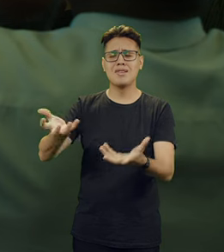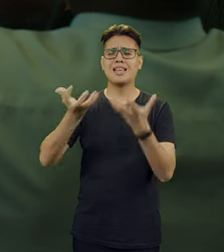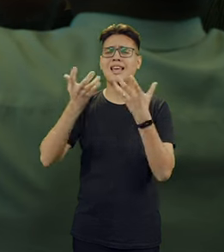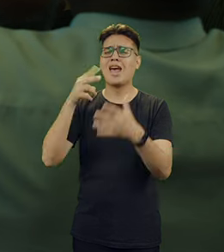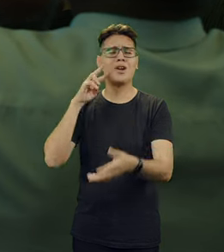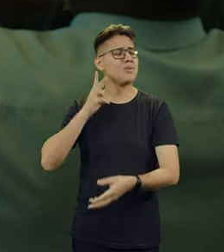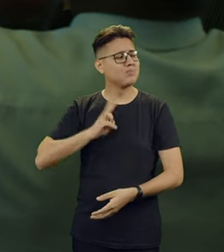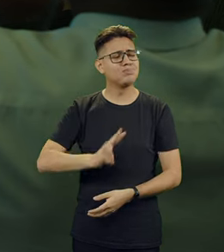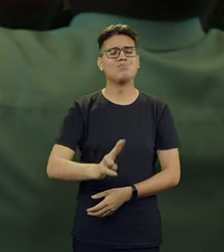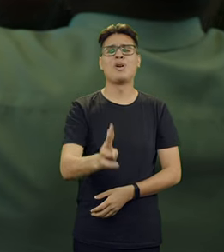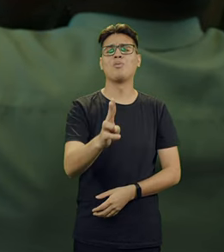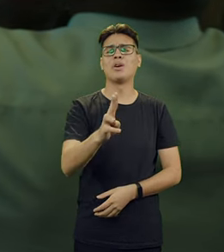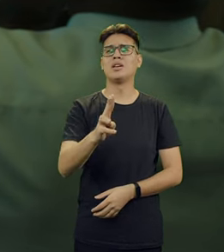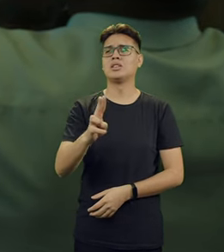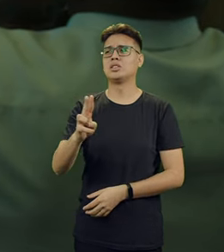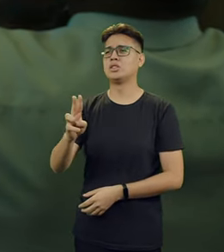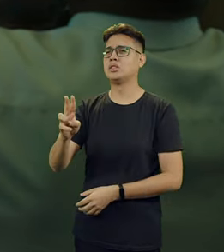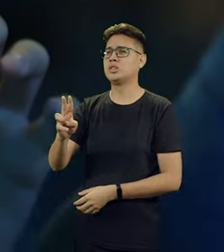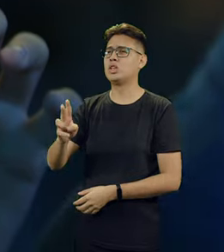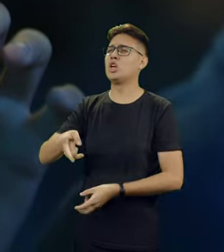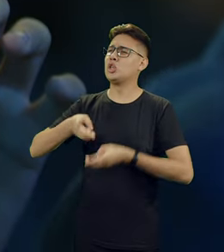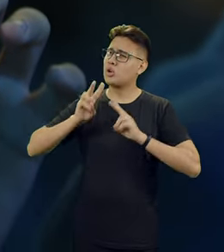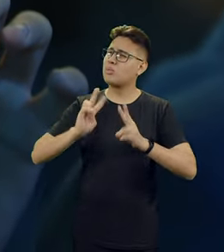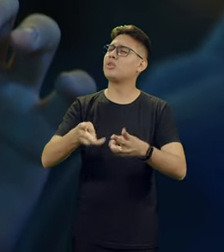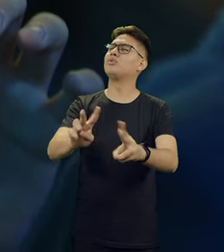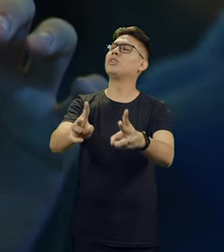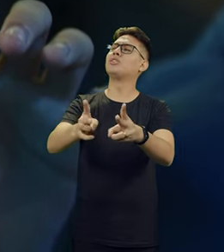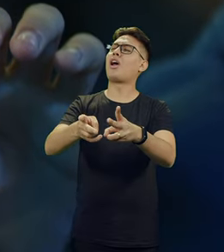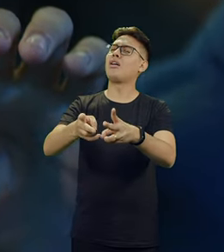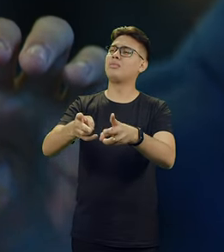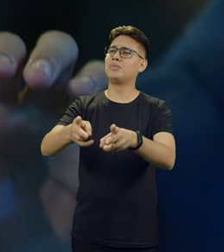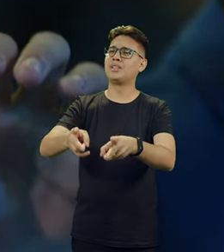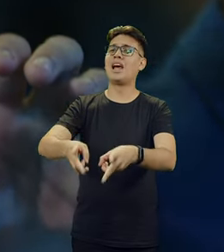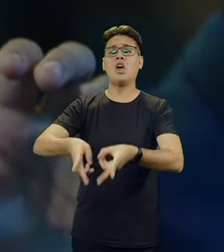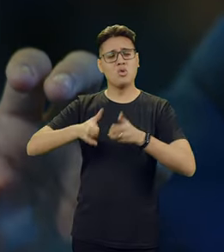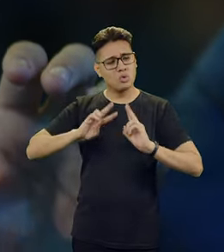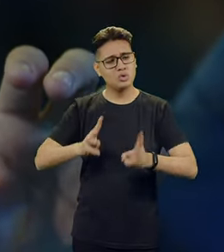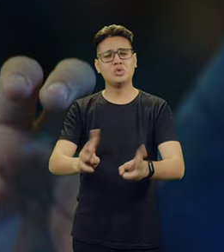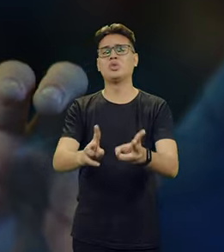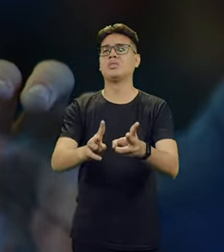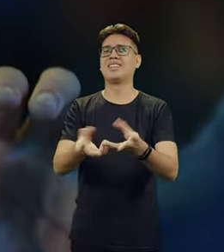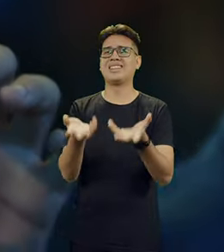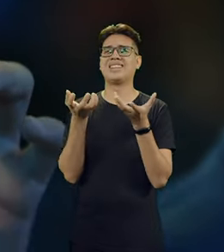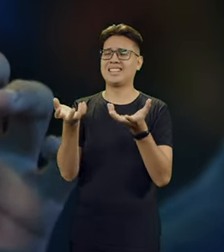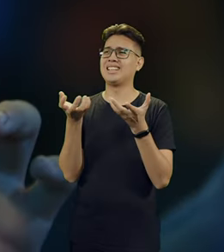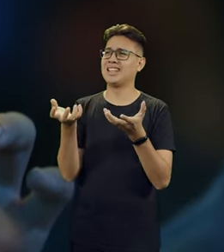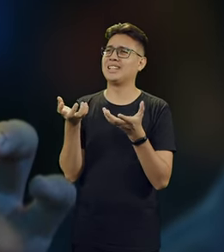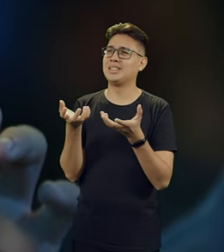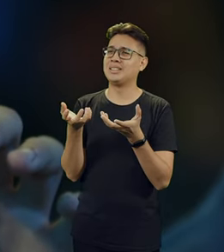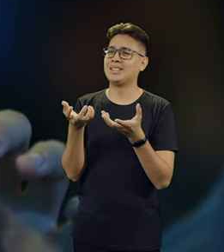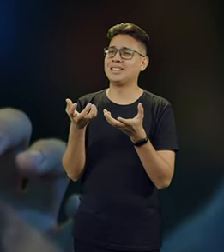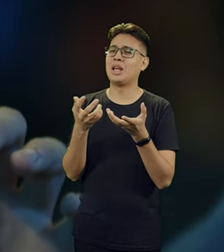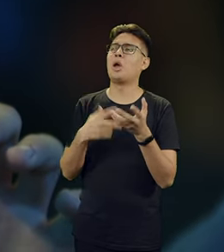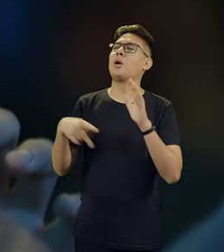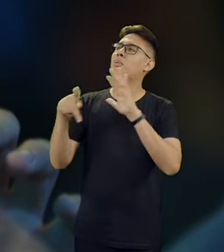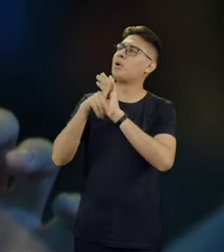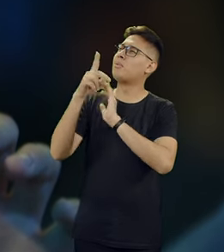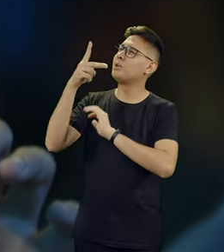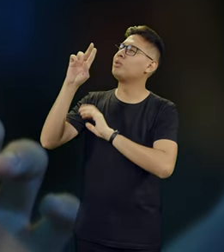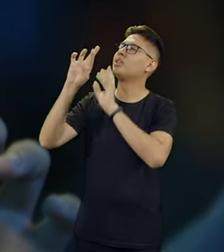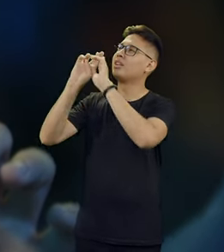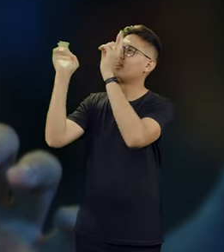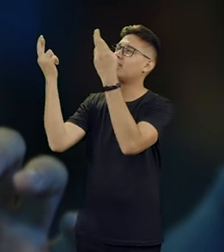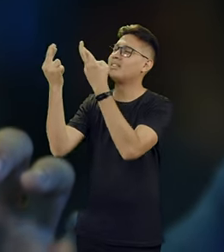continuar nesta comissão, nesta comissão de homens do reino,